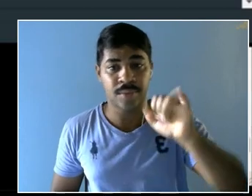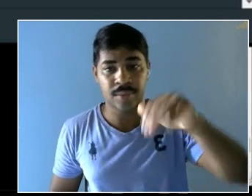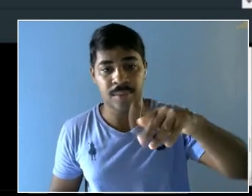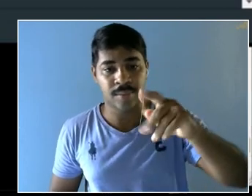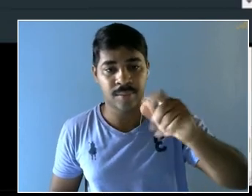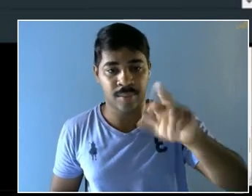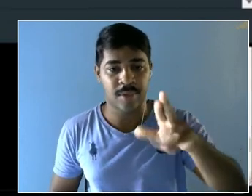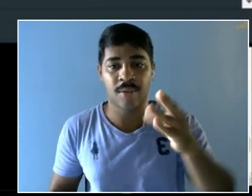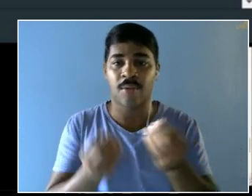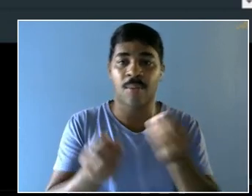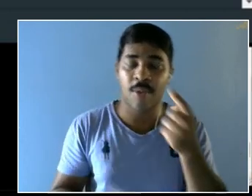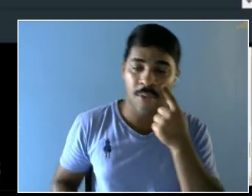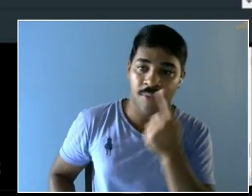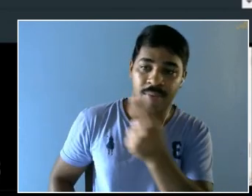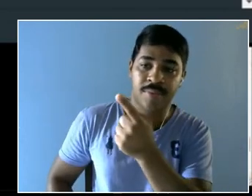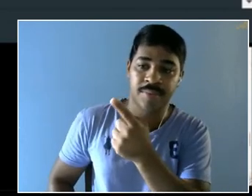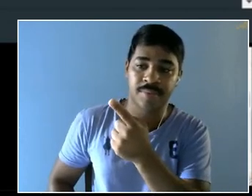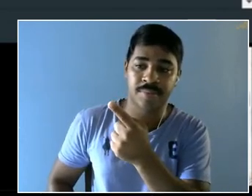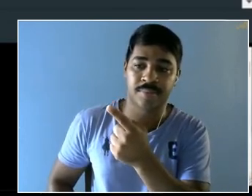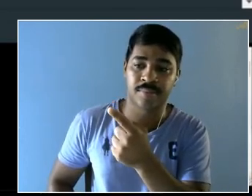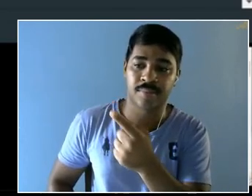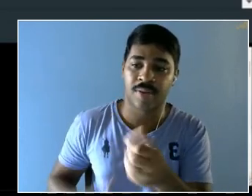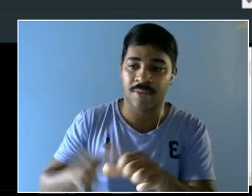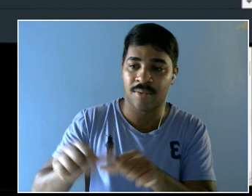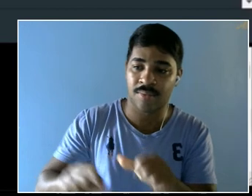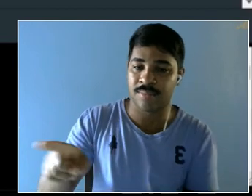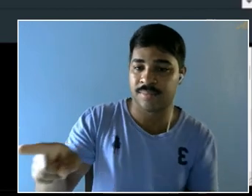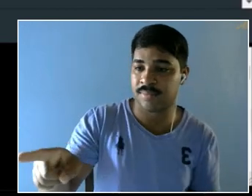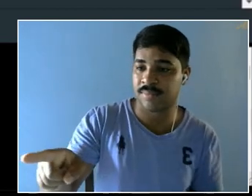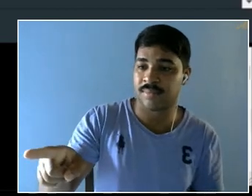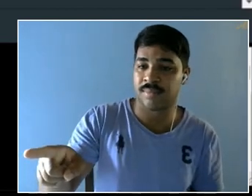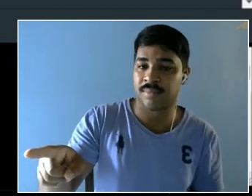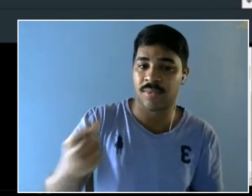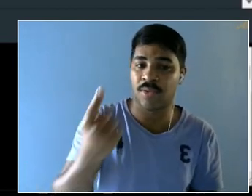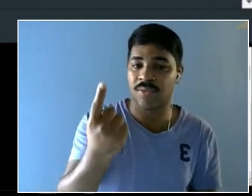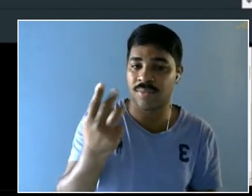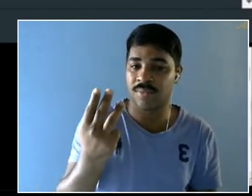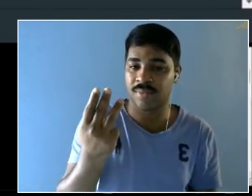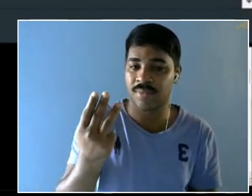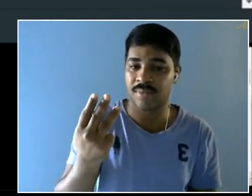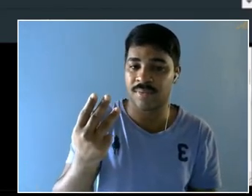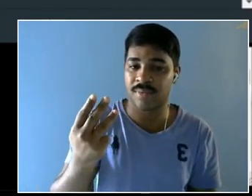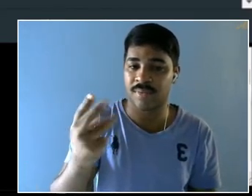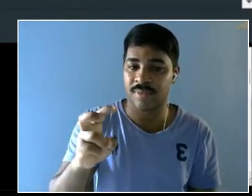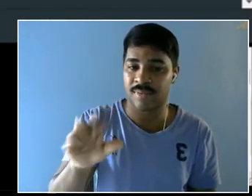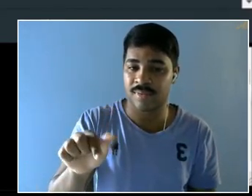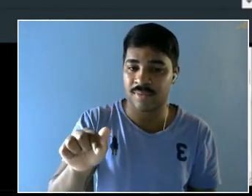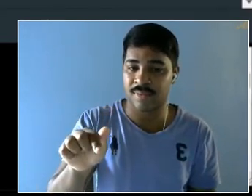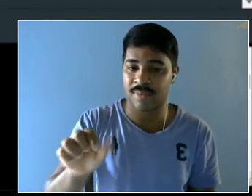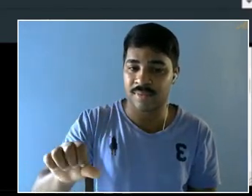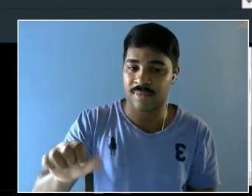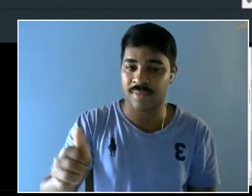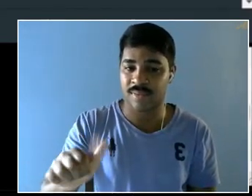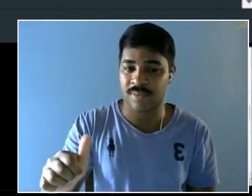em 1. Se ele começar em 1, ele vai escrever todos os ímpares, ó. 1, 3, 5, 7, 9, 11, 13. É aí